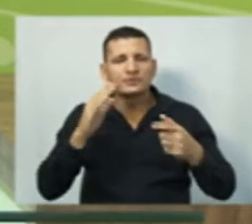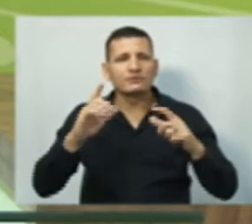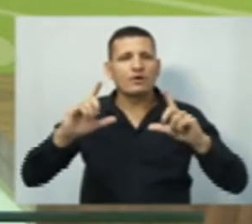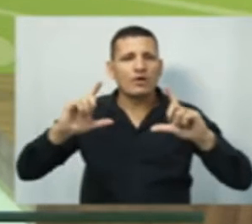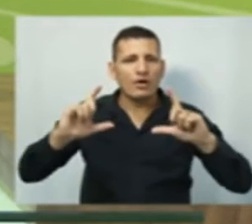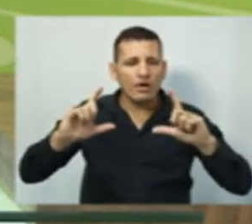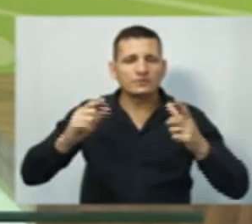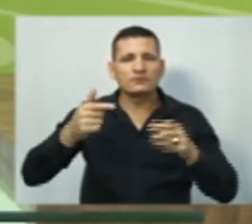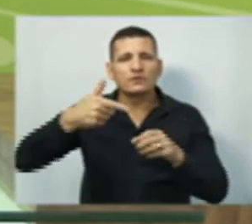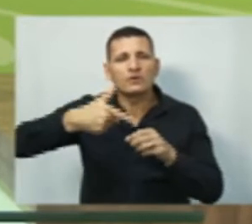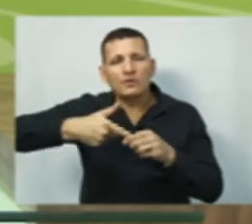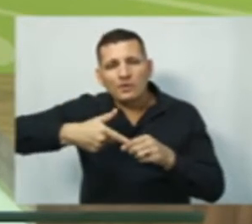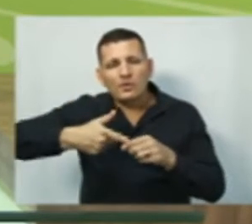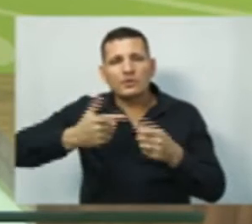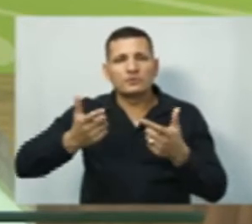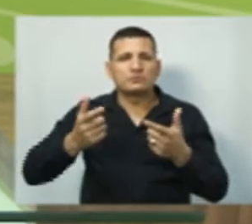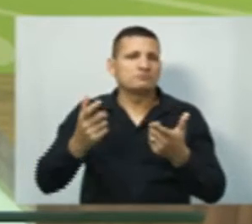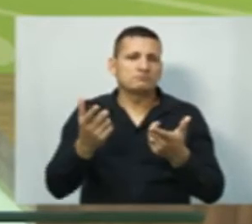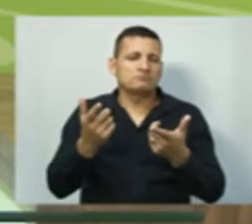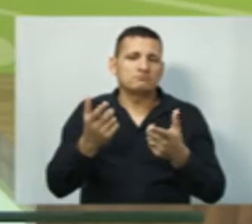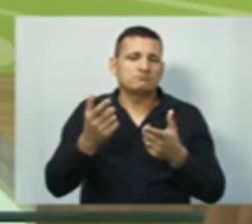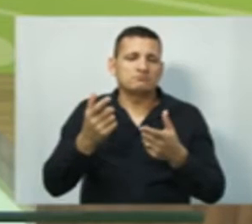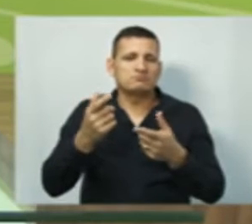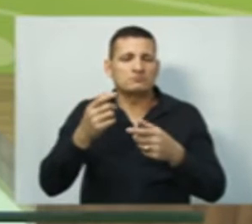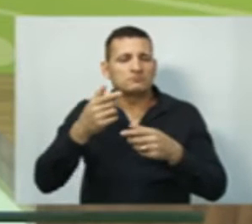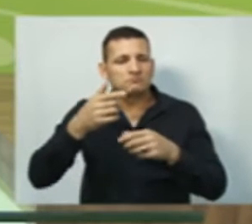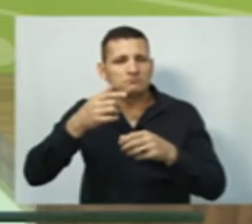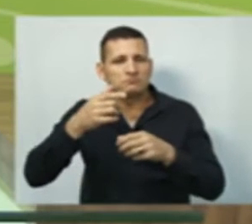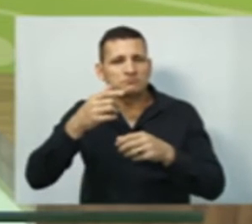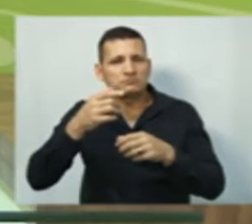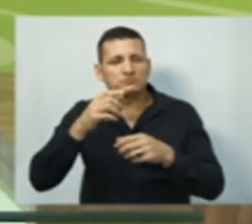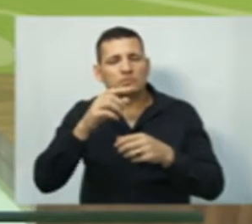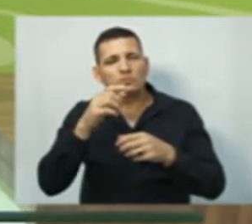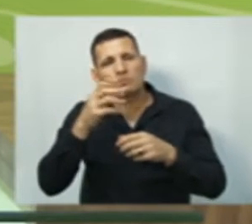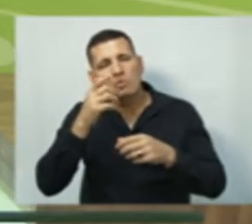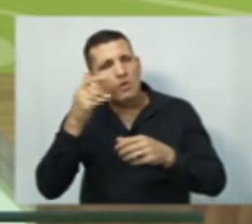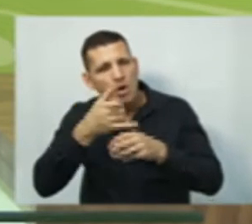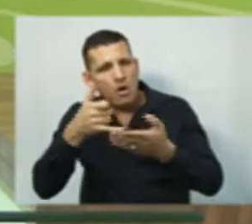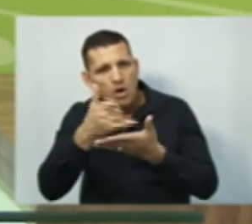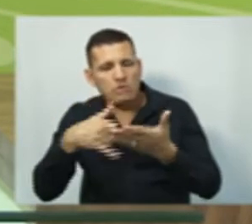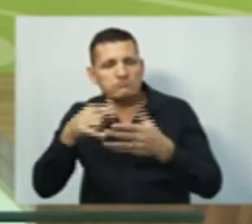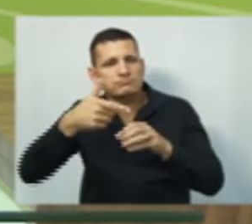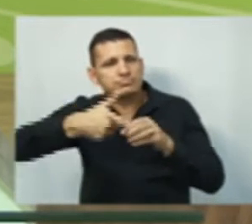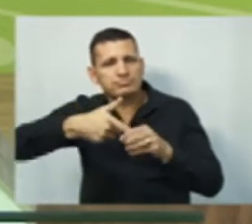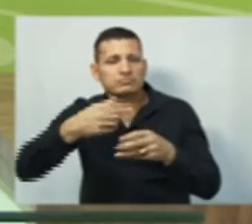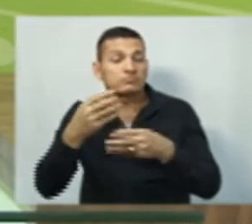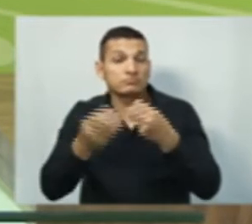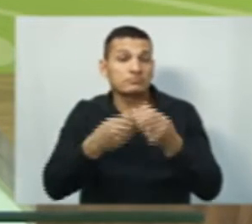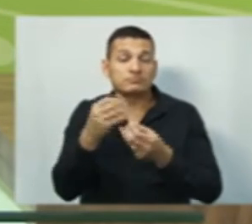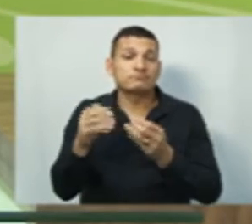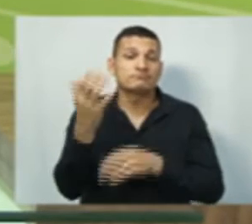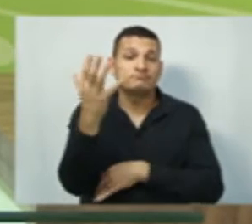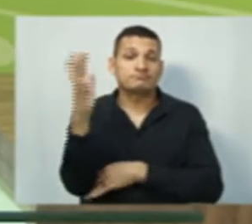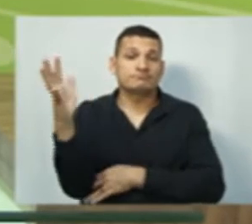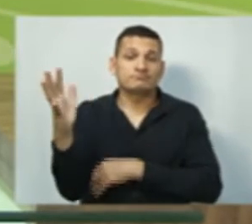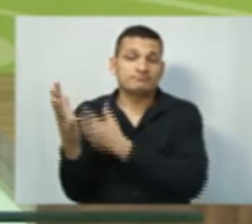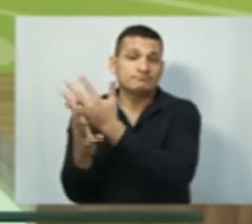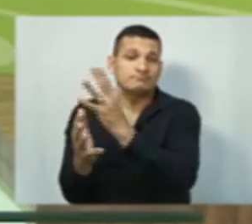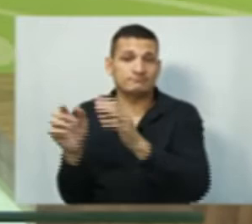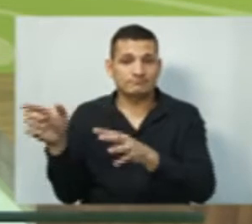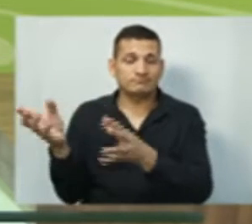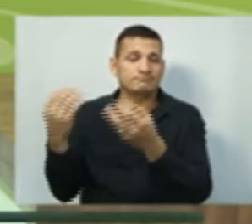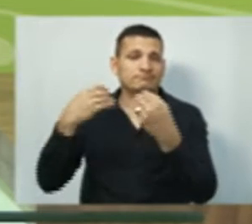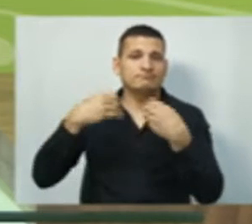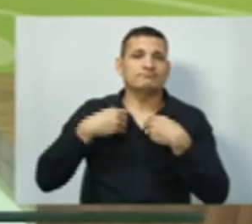o diesel ou o petróleo, o combustível? Como que a natureza ia bancar tudo isso? Não